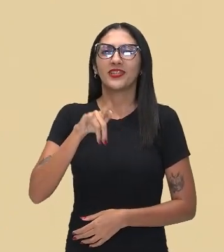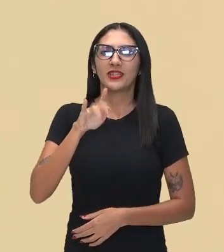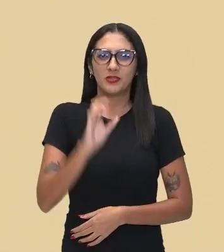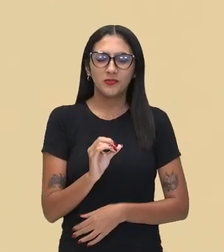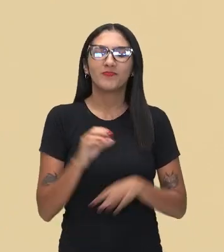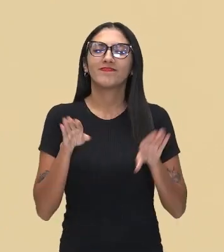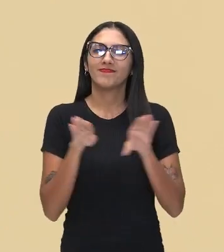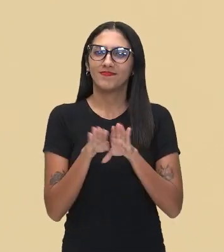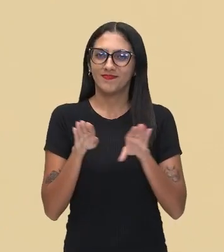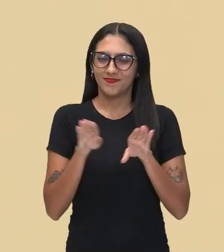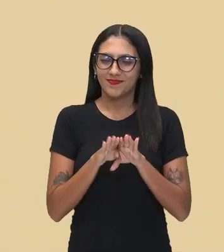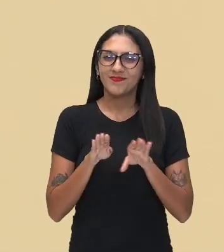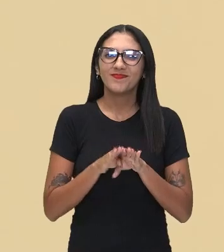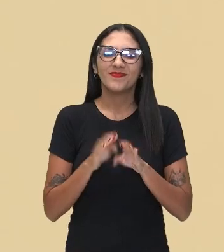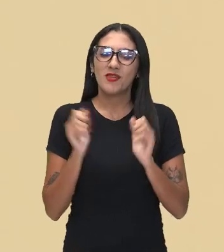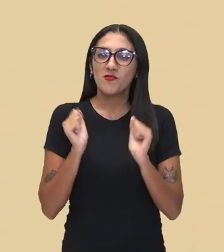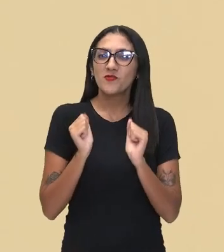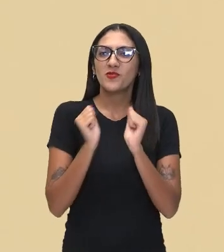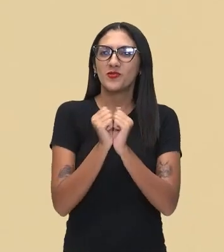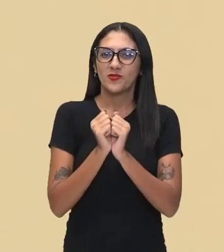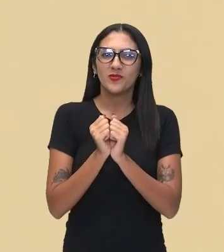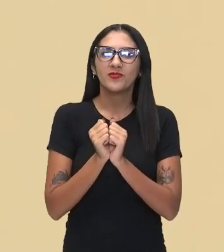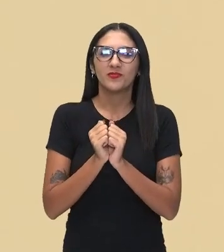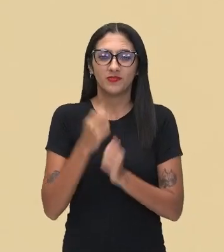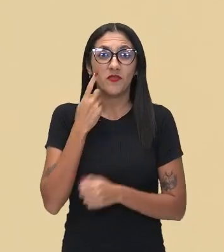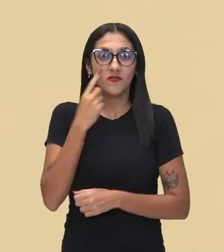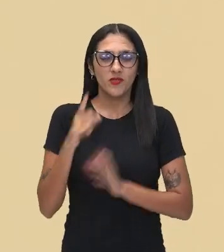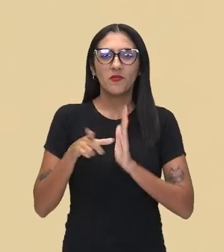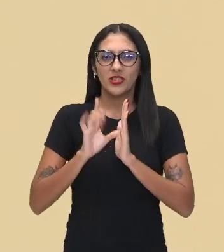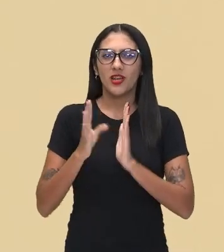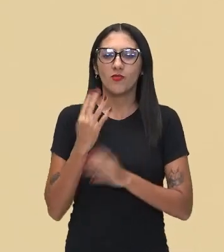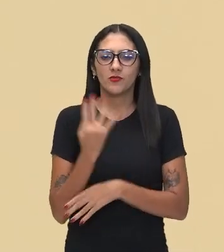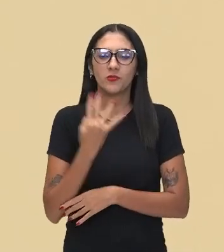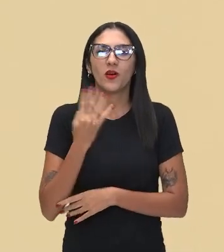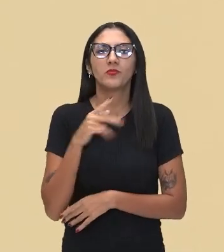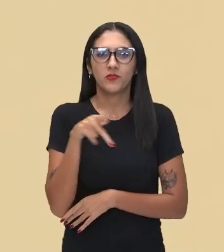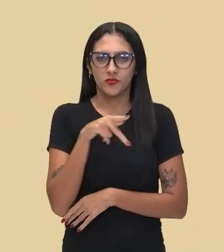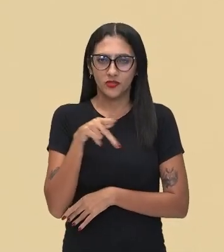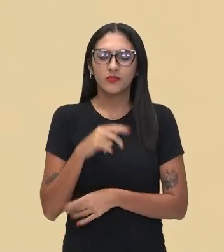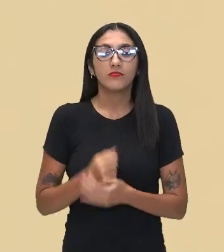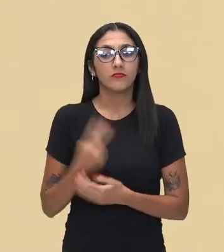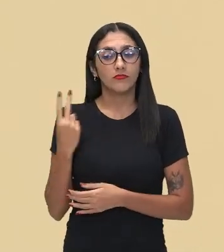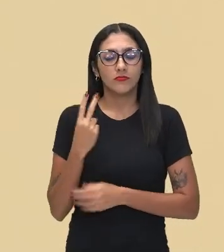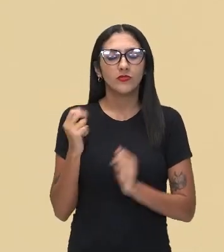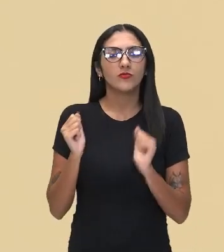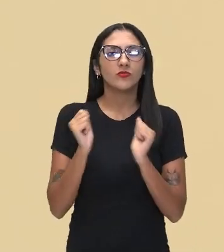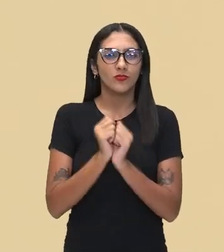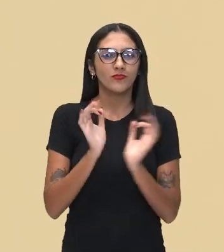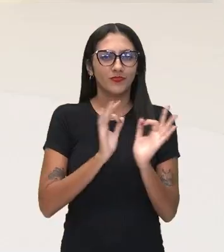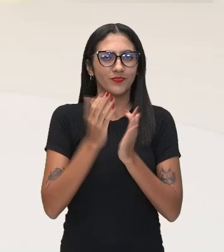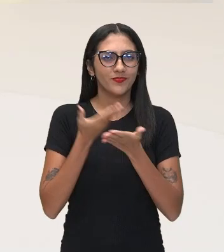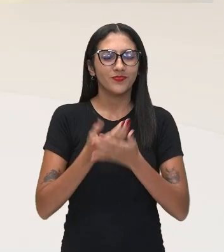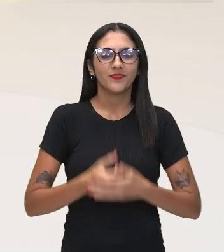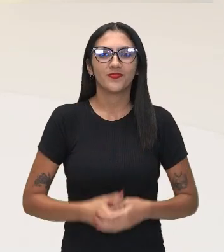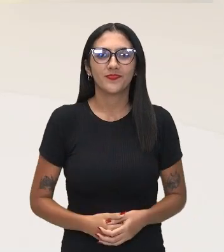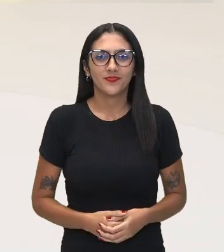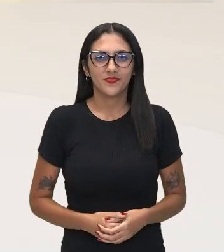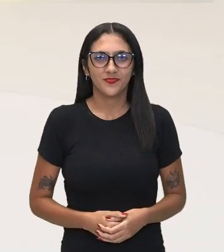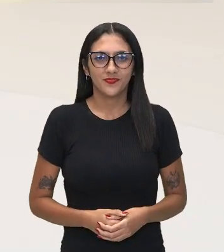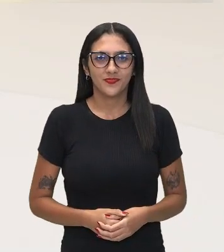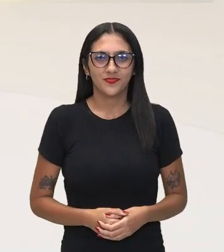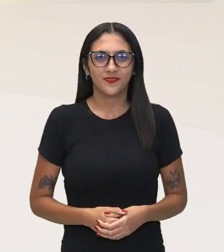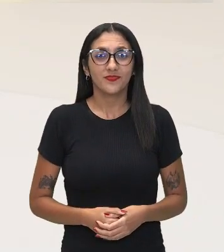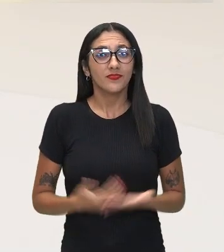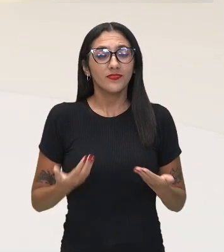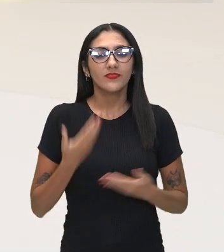estarei aí, né? Vocês viram os professores, a equipe de professores, e estarei aí com a professora Gabriela nesta aula. Então,